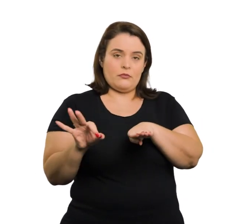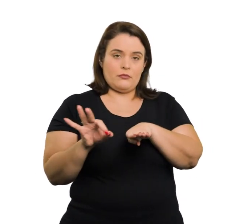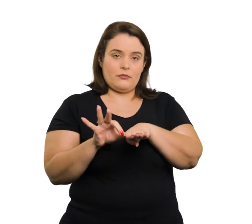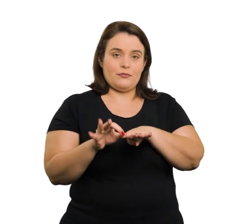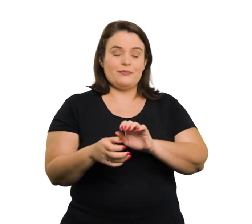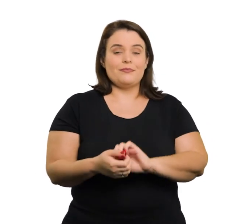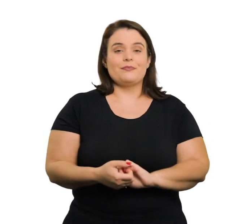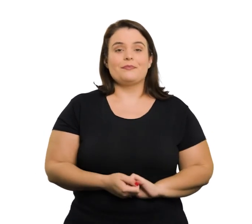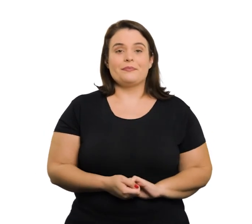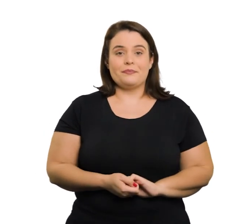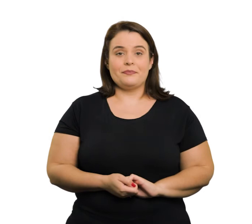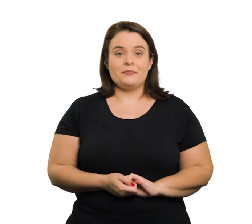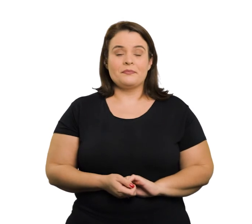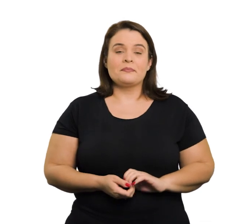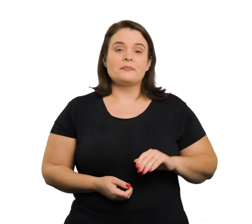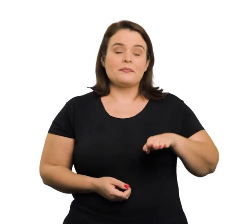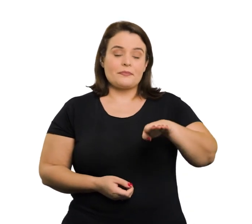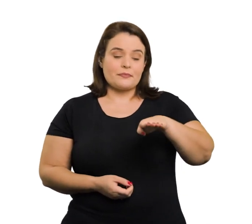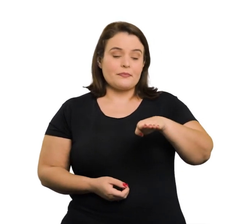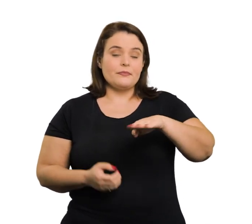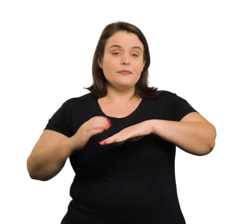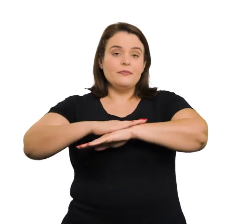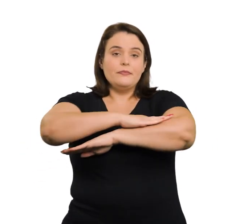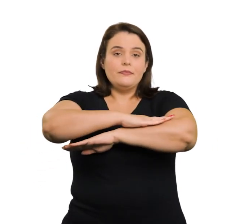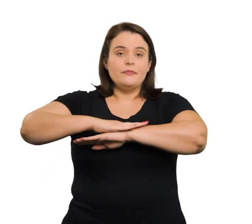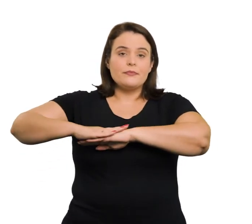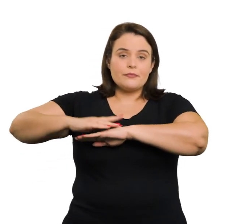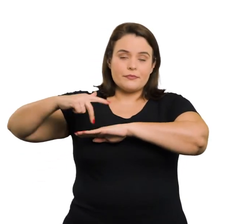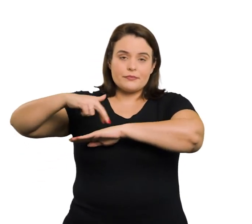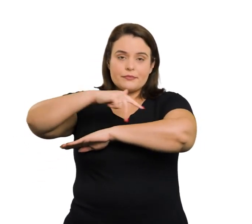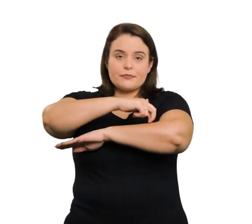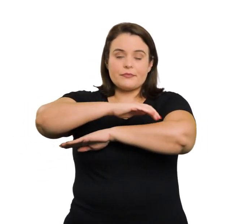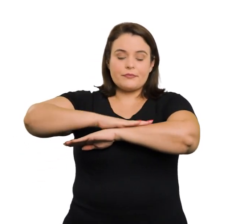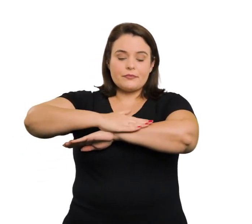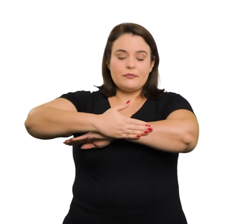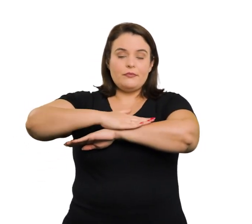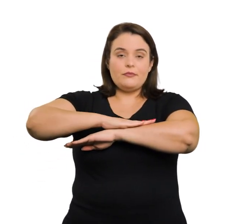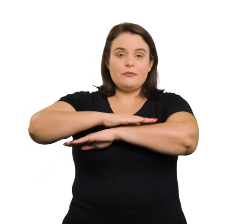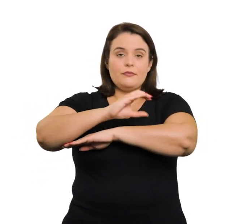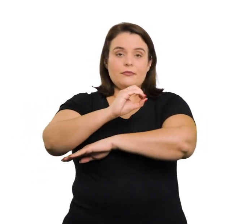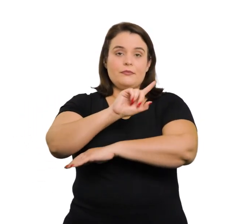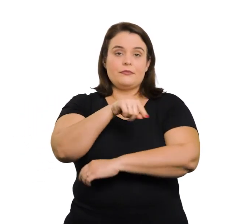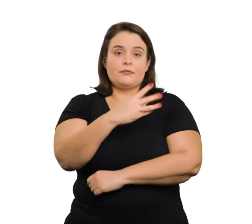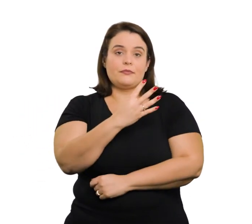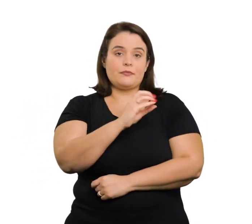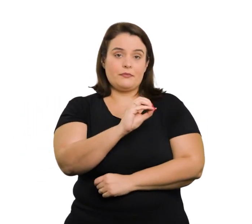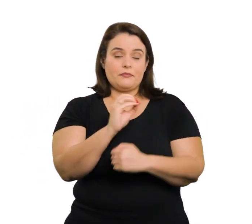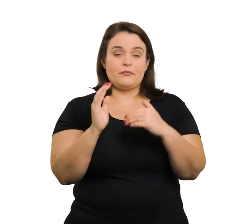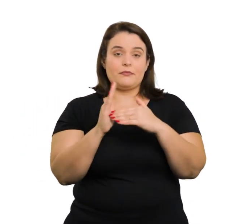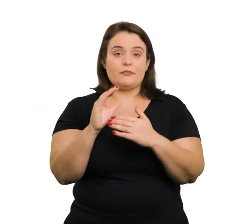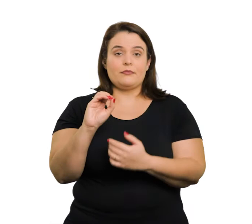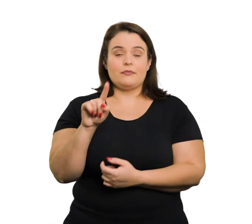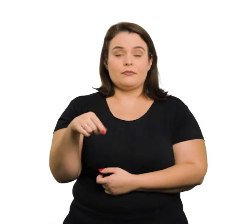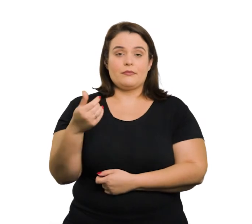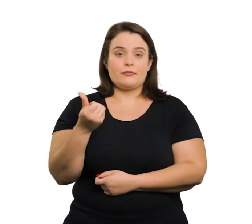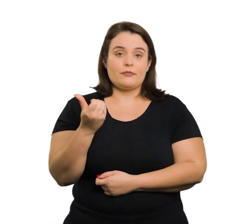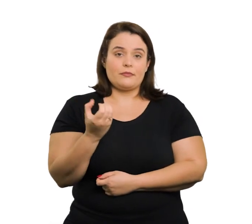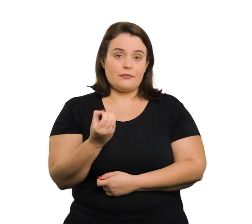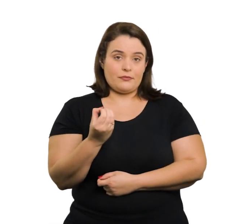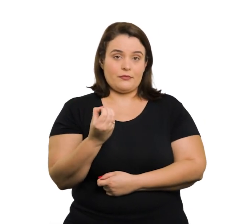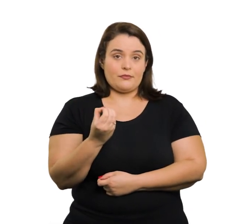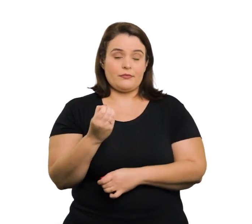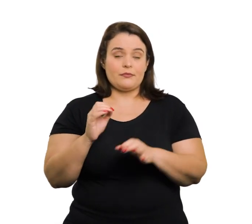da borda. Nos rebaixamentos de calçada para pedestres, com largura de 0,40 metro